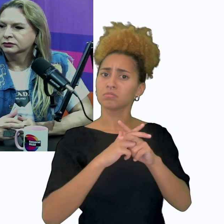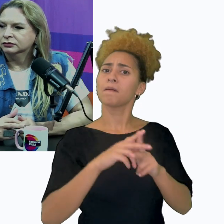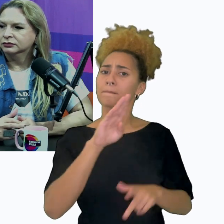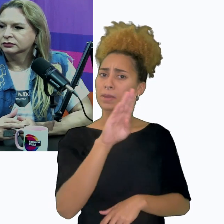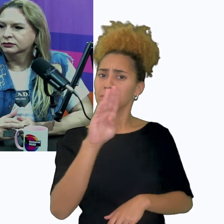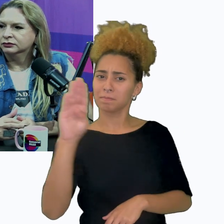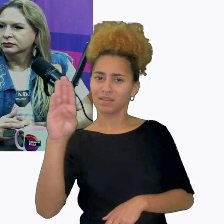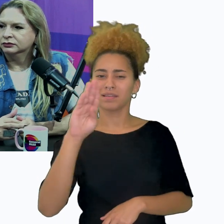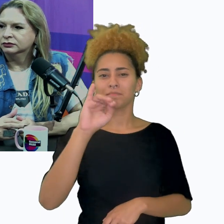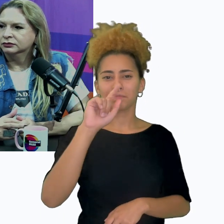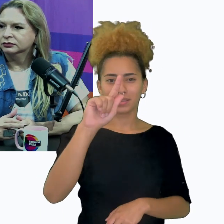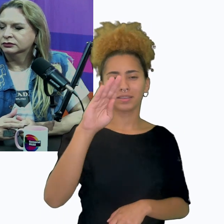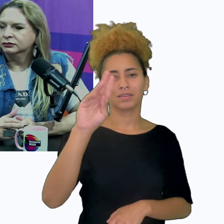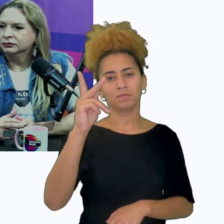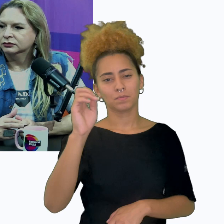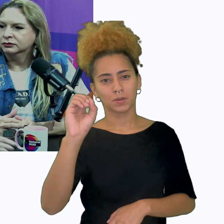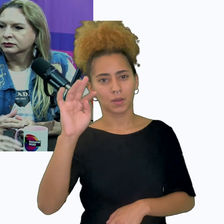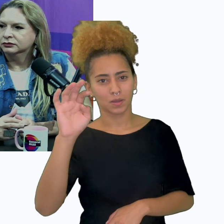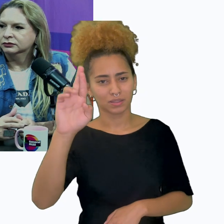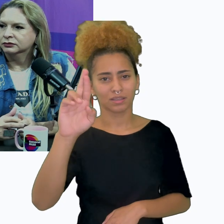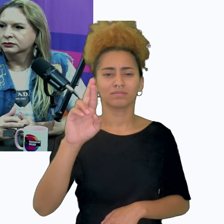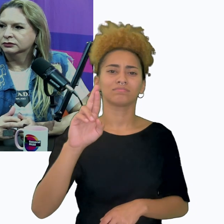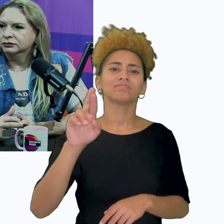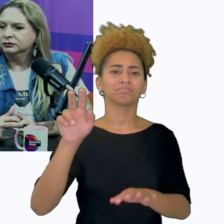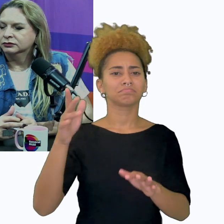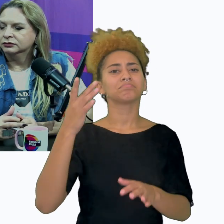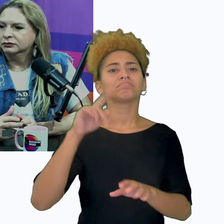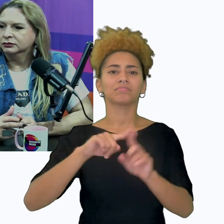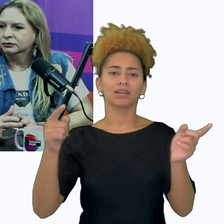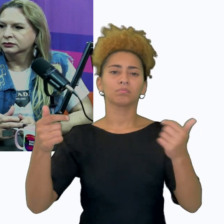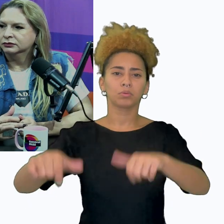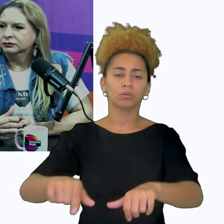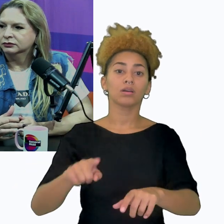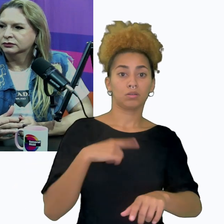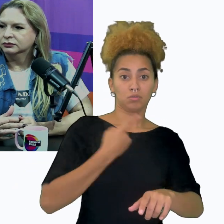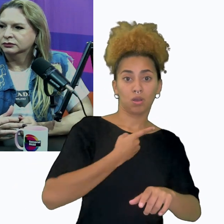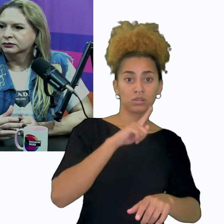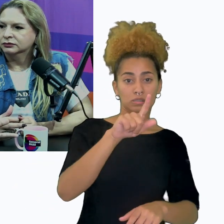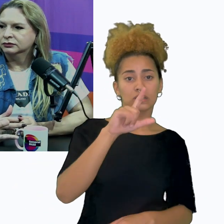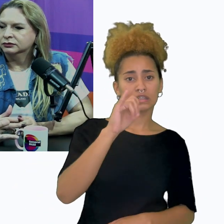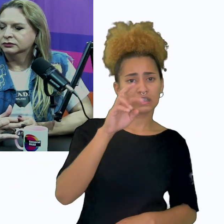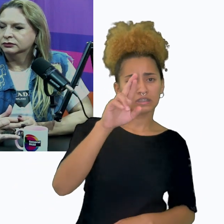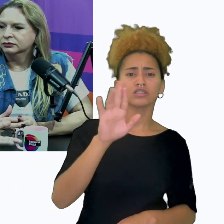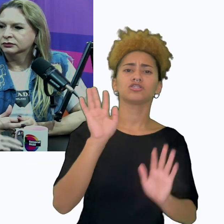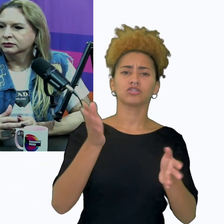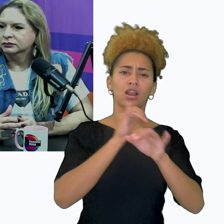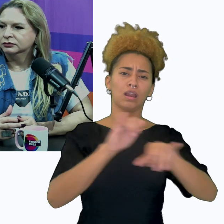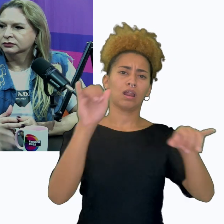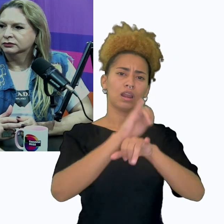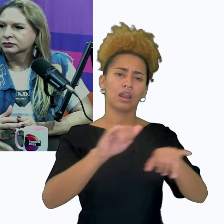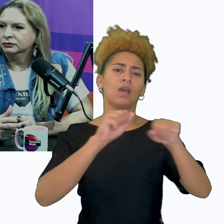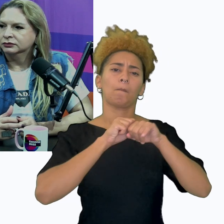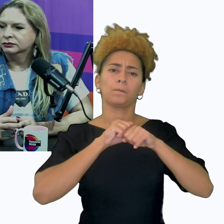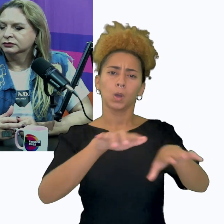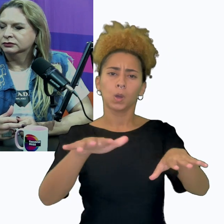Brother, se você for olhar. É um reality show, foi um RuPaul, que a gente nem sabia que o RuPaul vinha a ser tanto sucesso, e o Glitter já